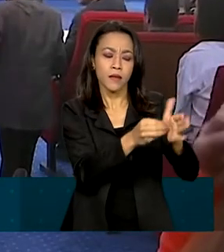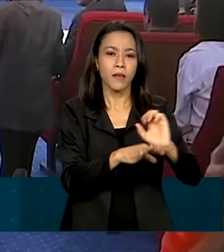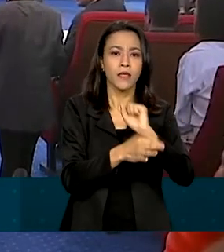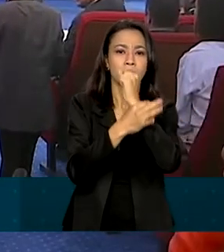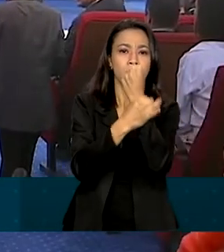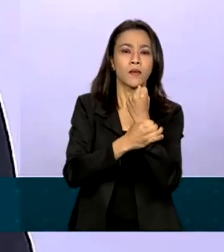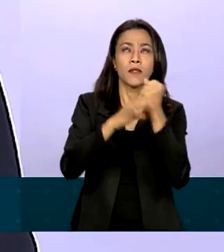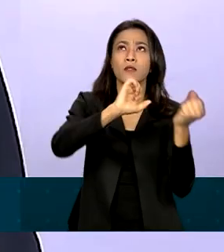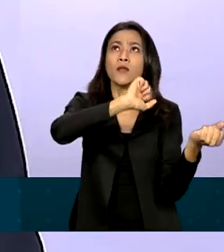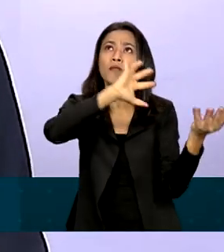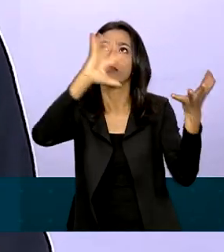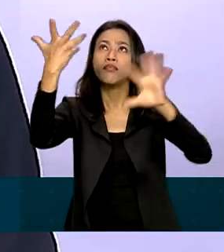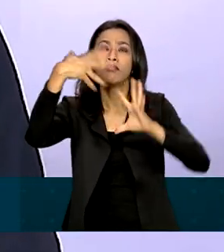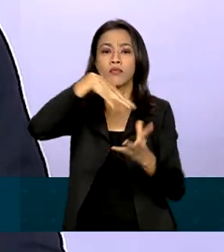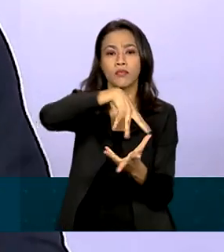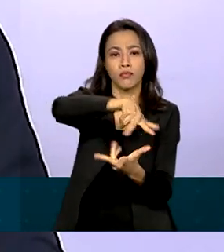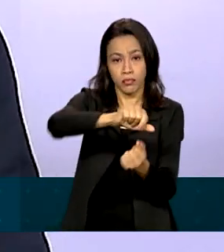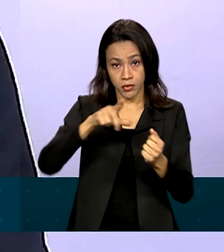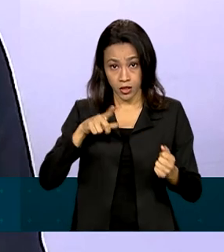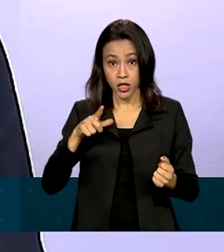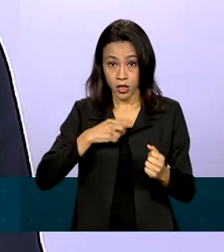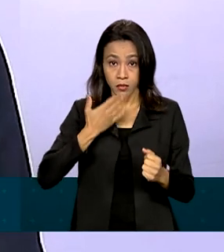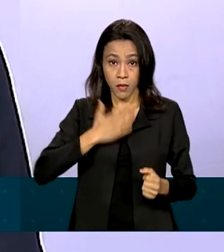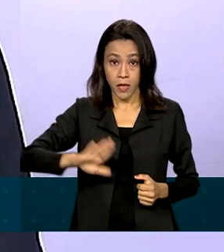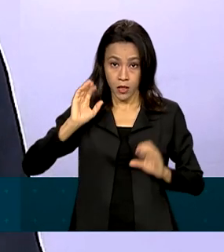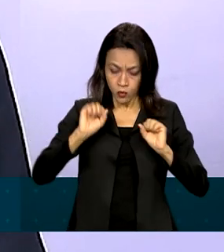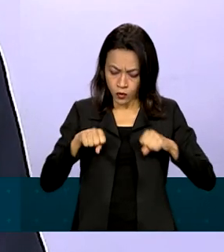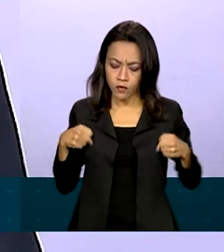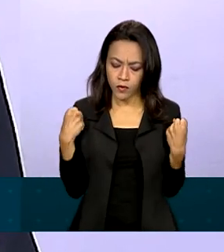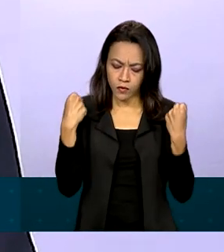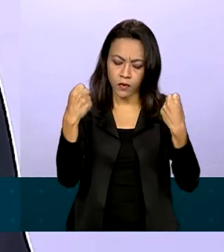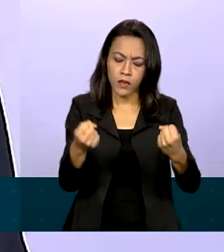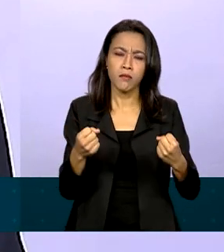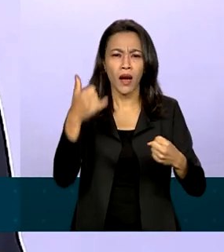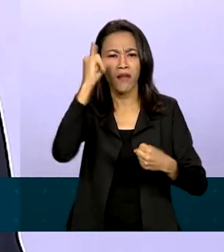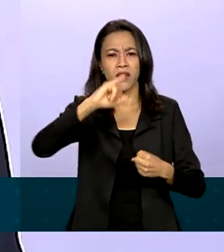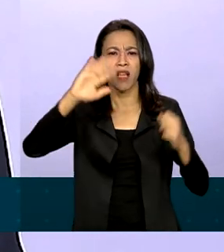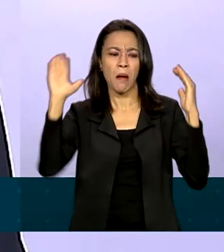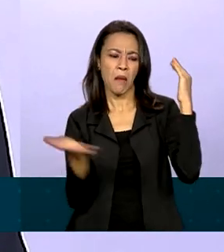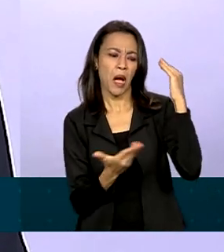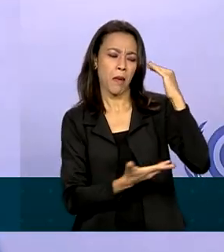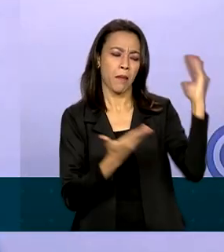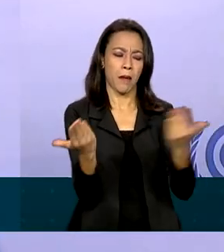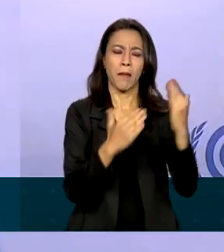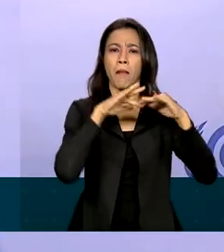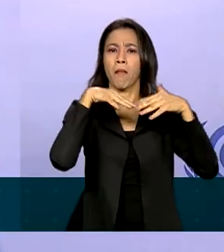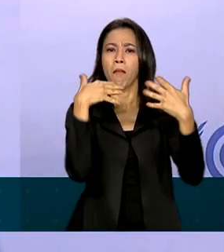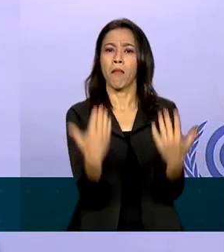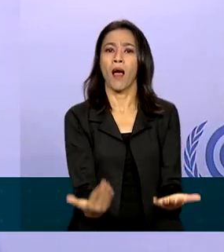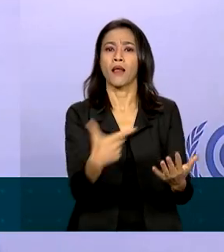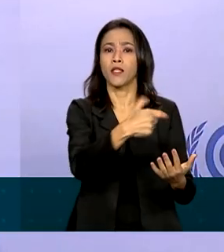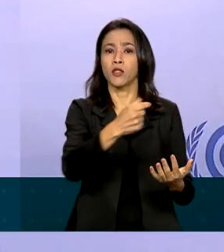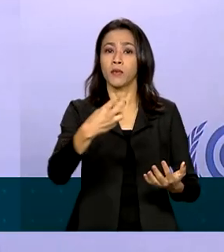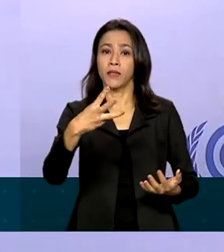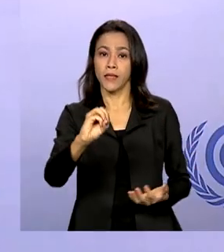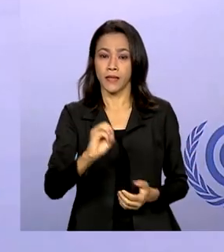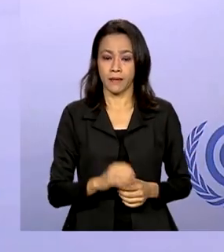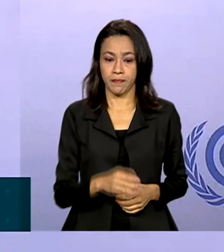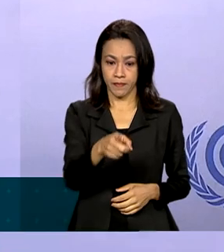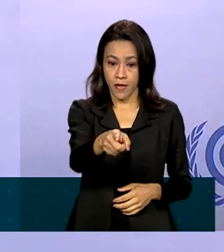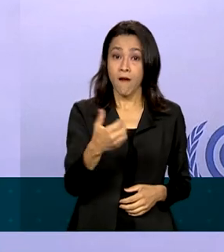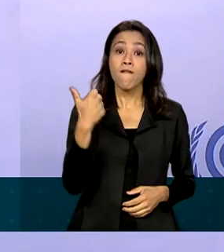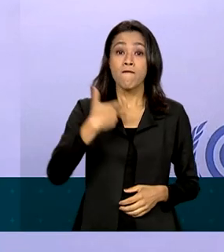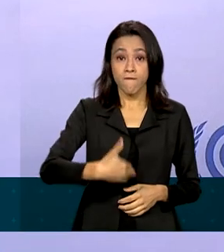climática do mundo e prometeu esforços para zerar o desmatamento na região até 2030. Vamos punir com todo rigor